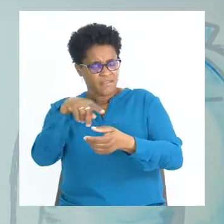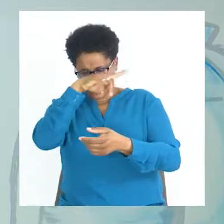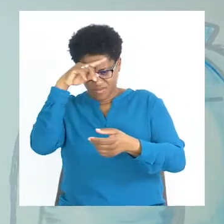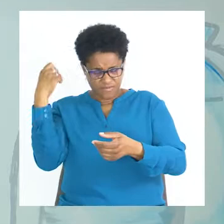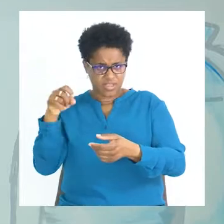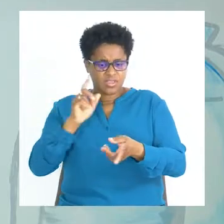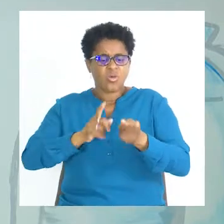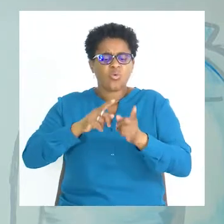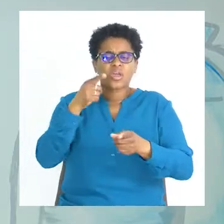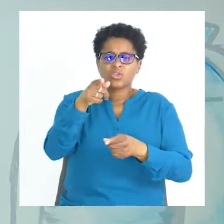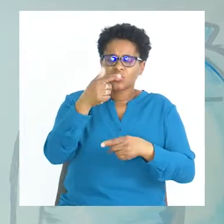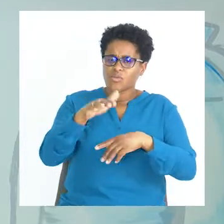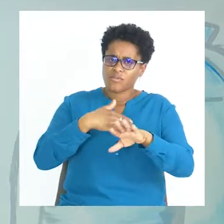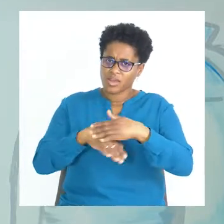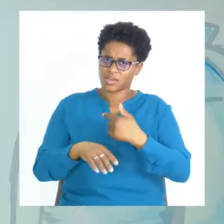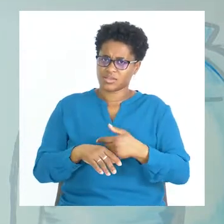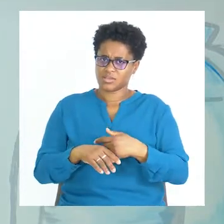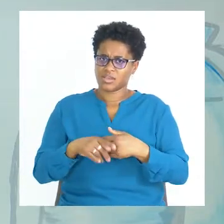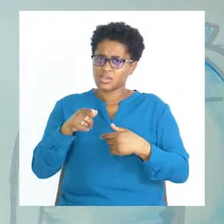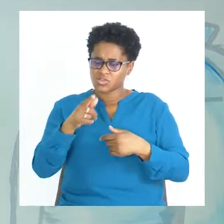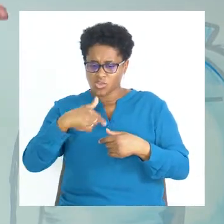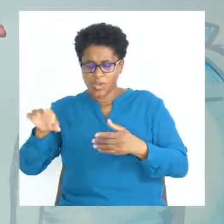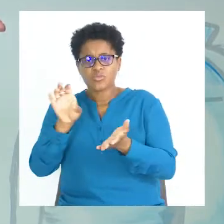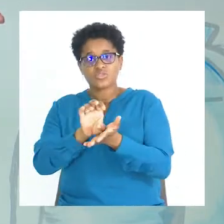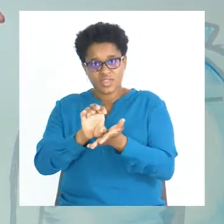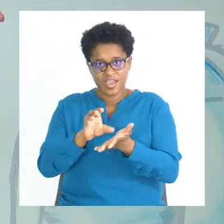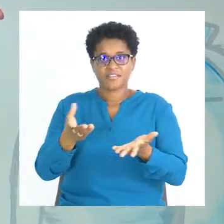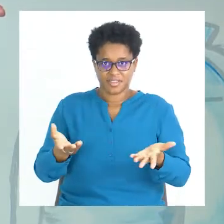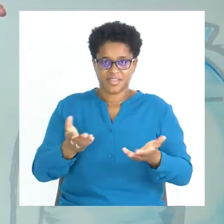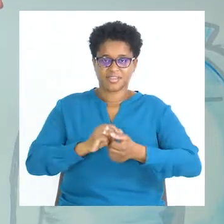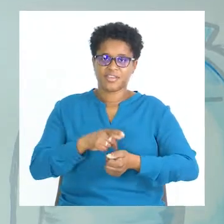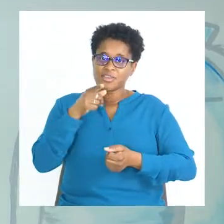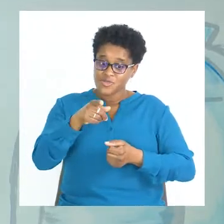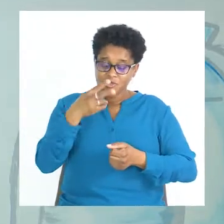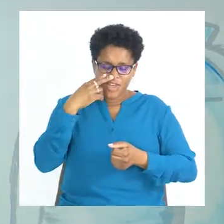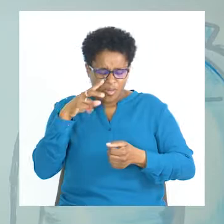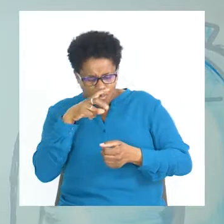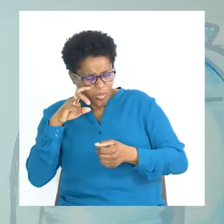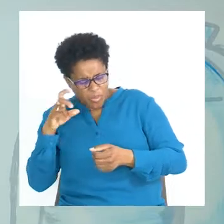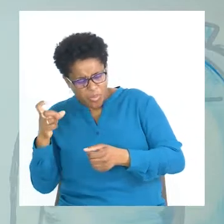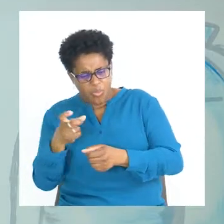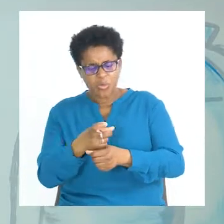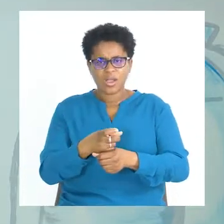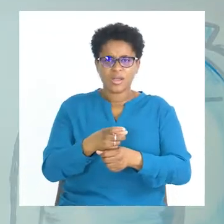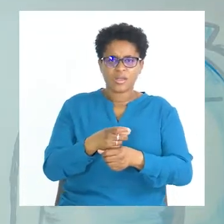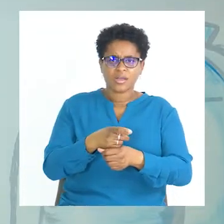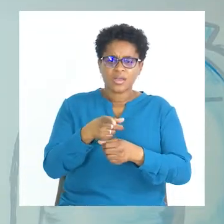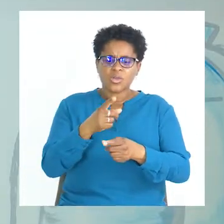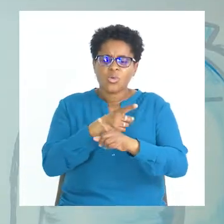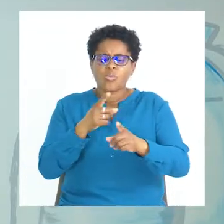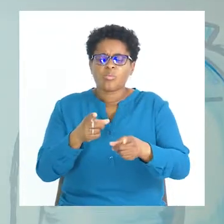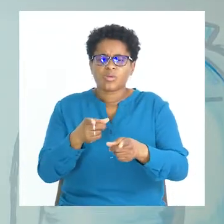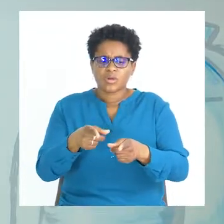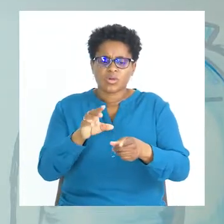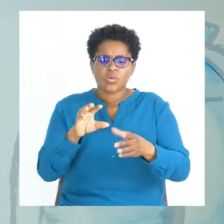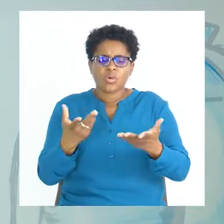difíceis. O que é que tu fazes? Tu recorres a um dicionário, não é assim? tu vais procurar o significado dessa